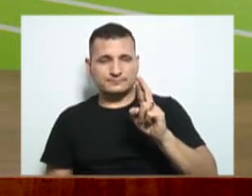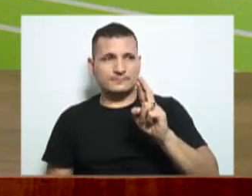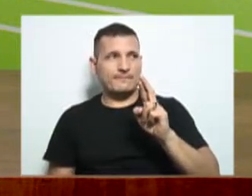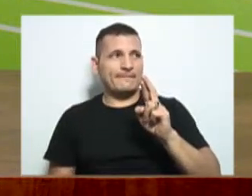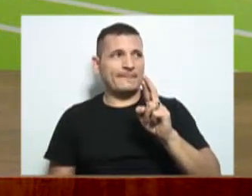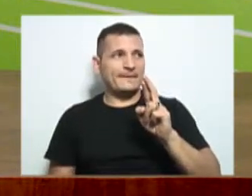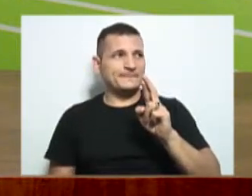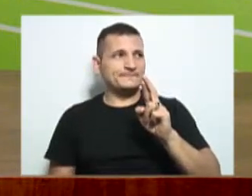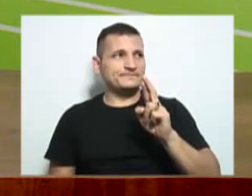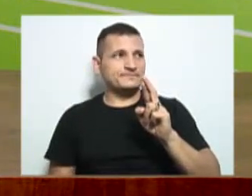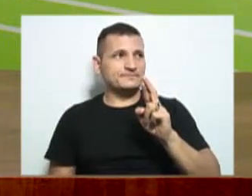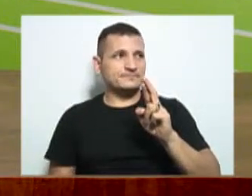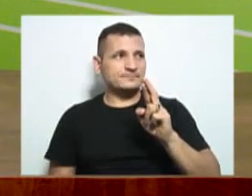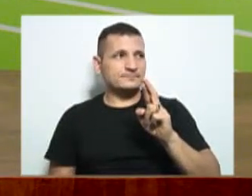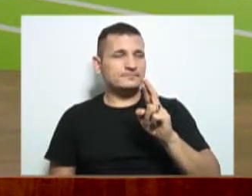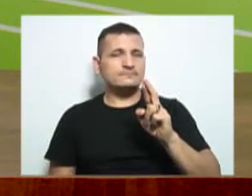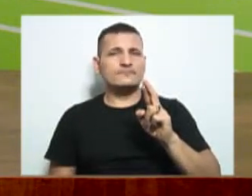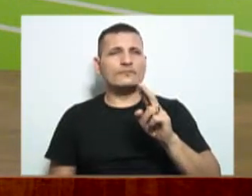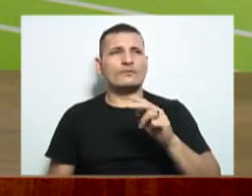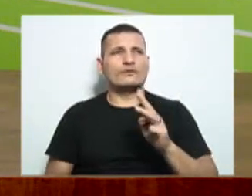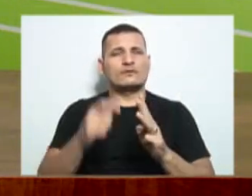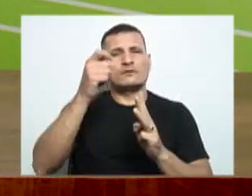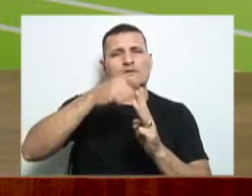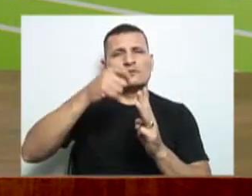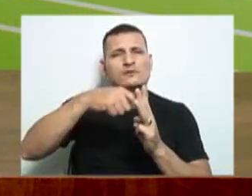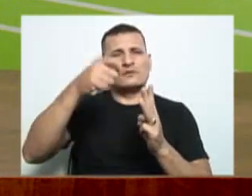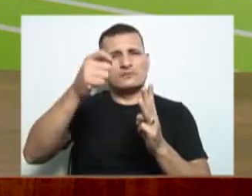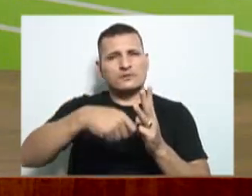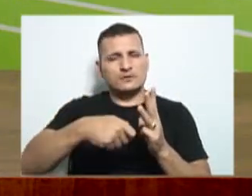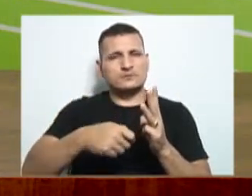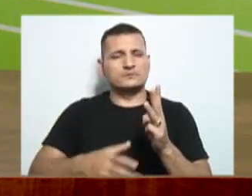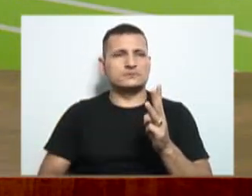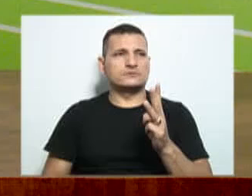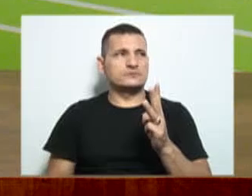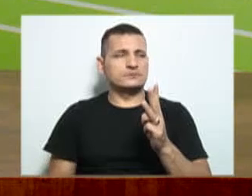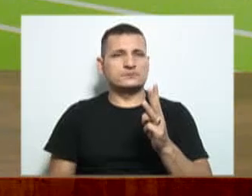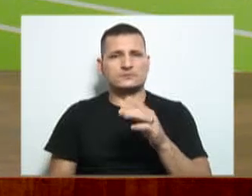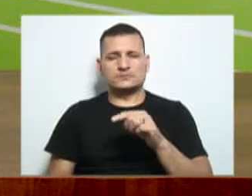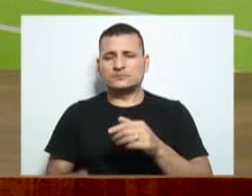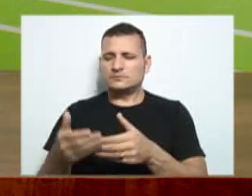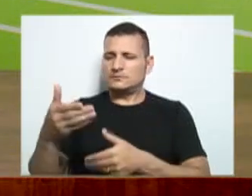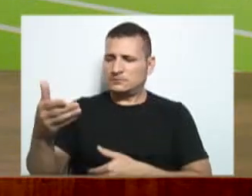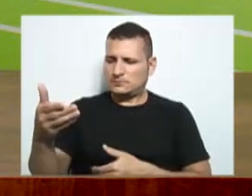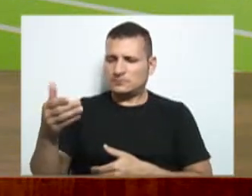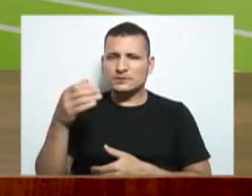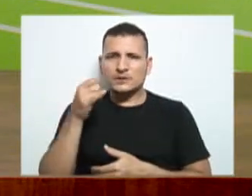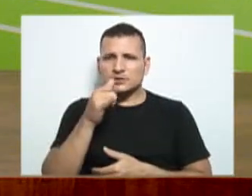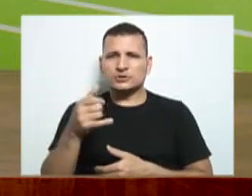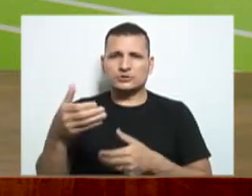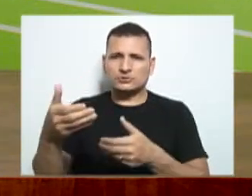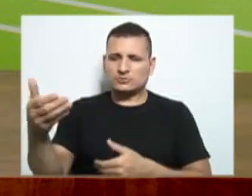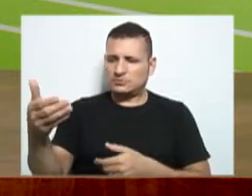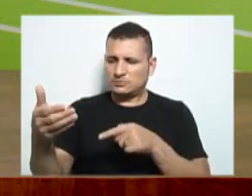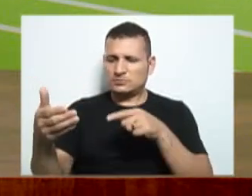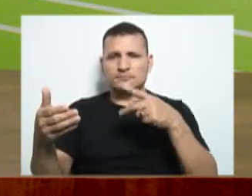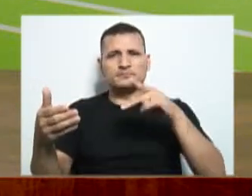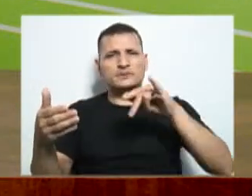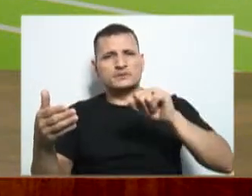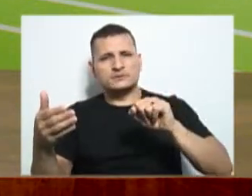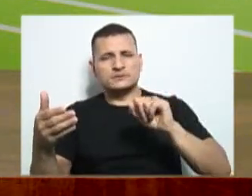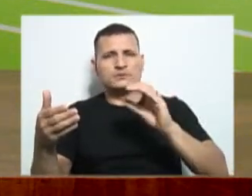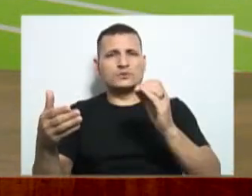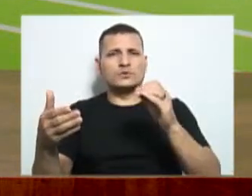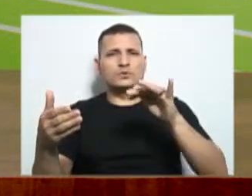levanta lá no trimestre as contas de energia, o que tem de PIS e de COFINS e